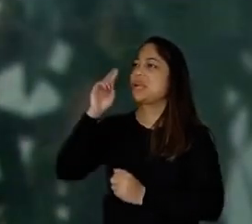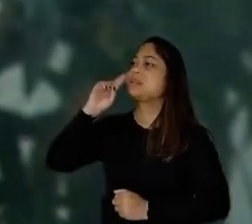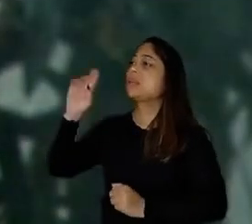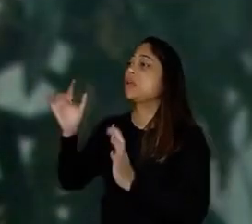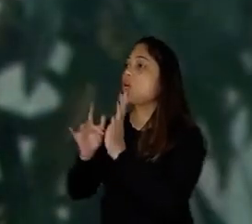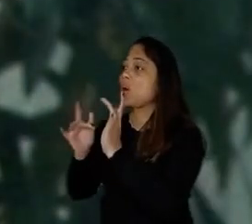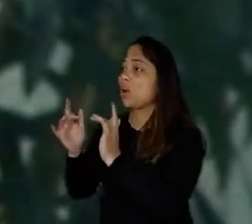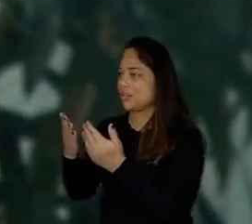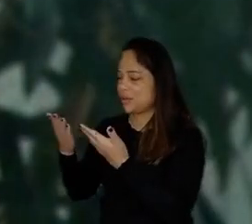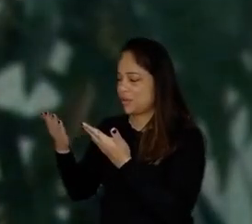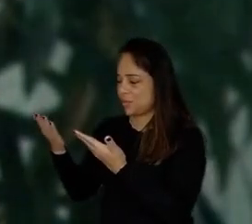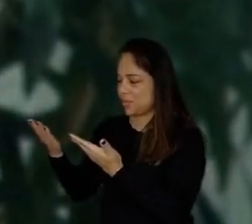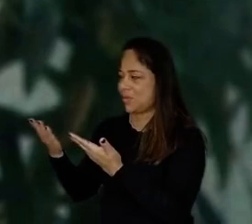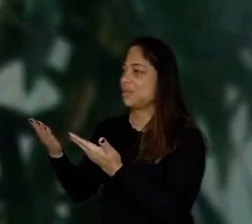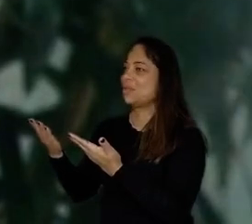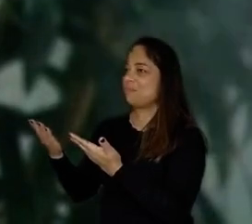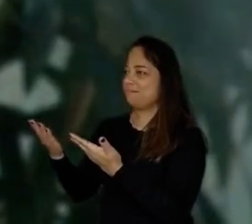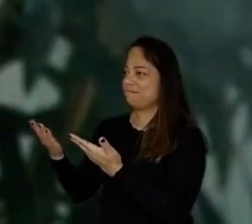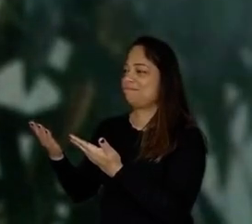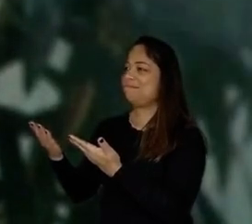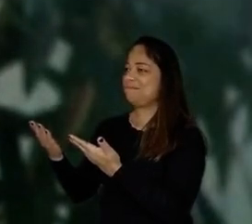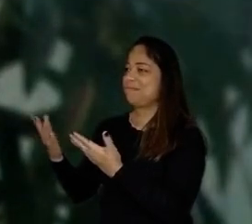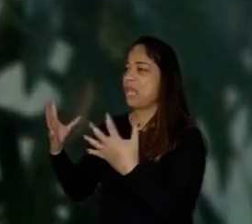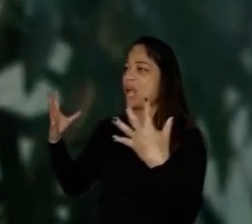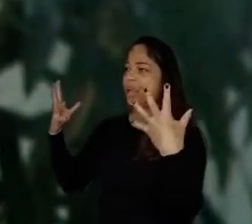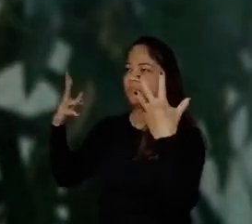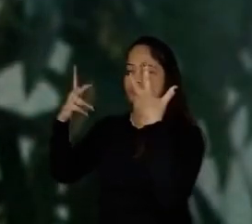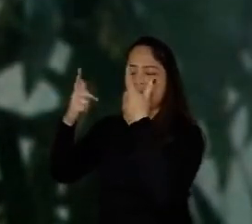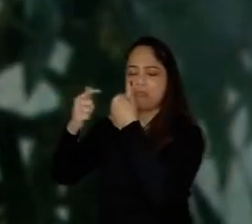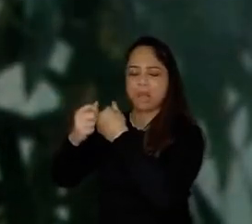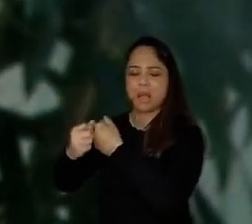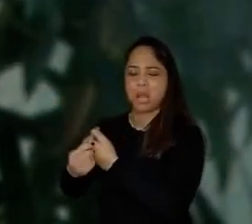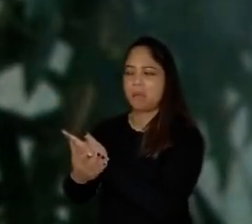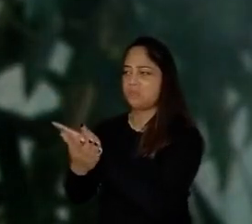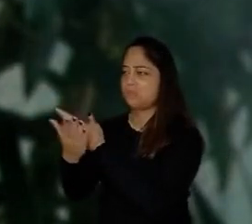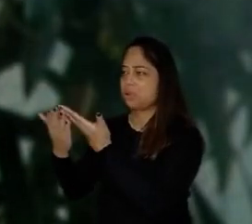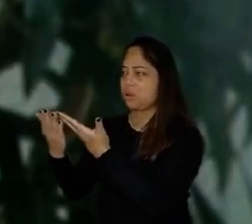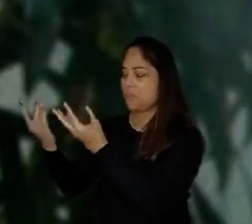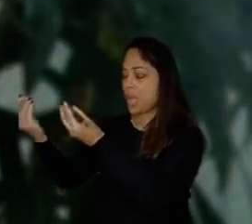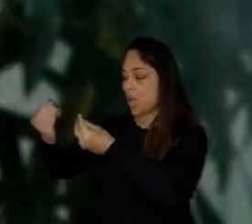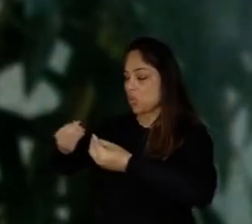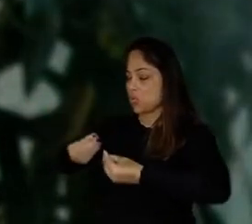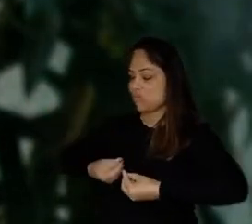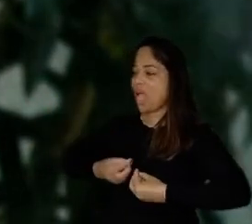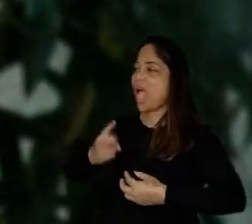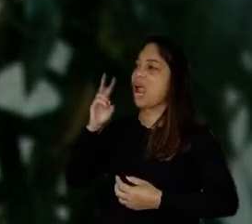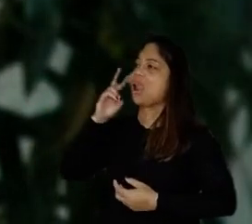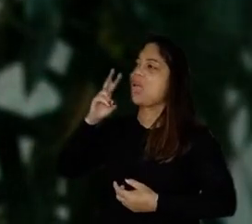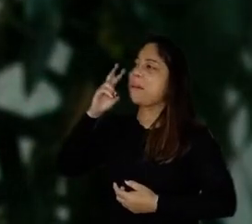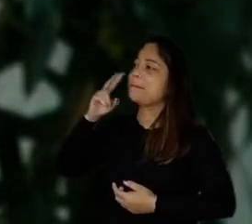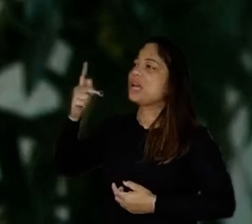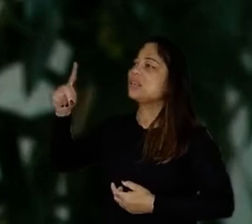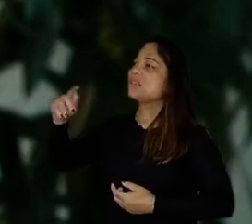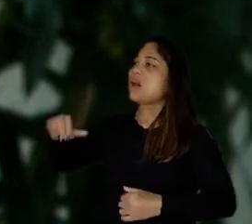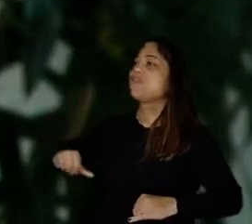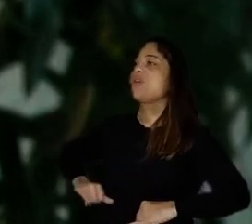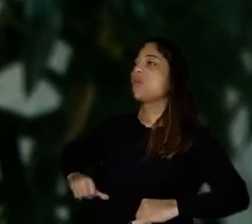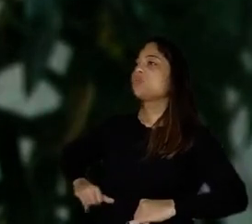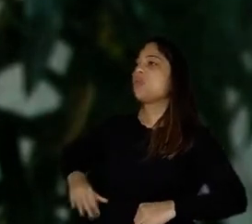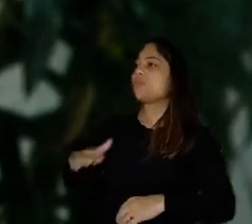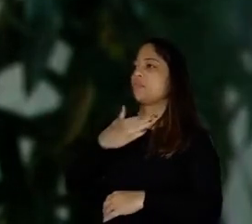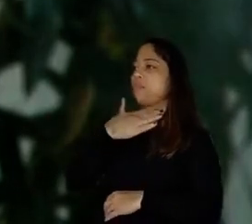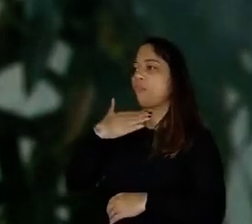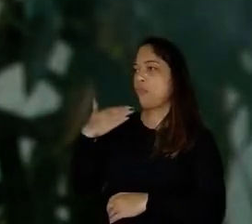Senhor Jesus Cristo, que neste admirável sacramento nos deixaste o memorial de vossa